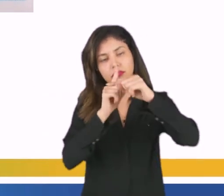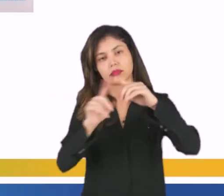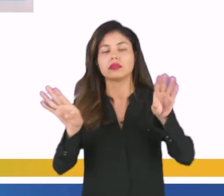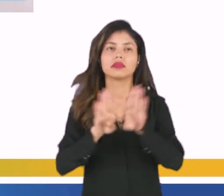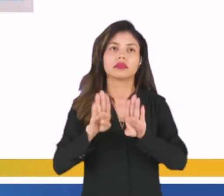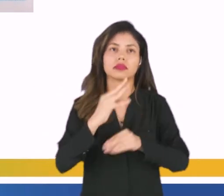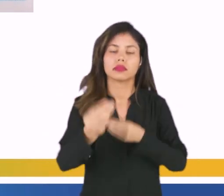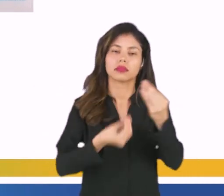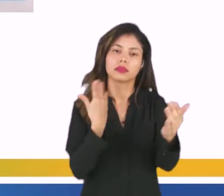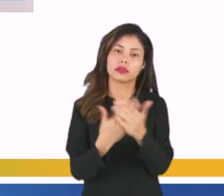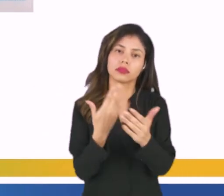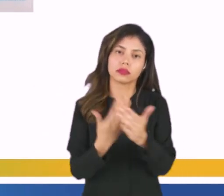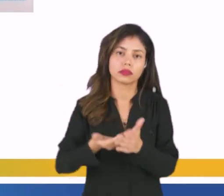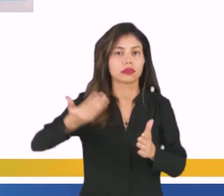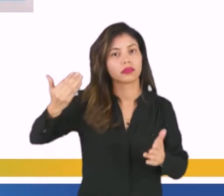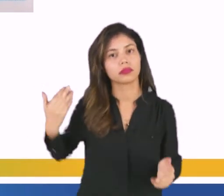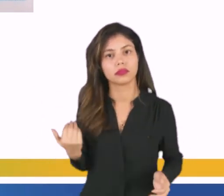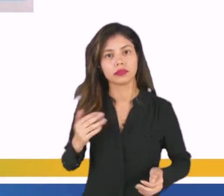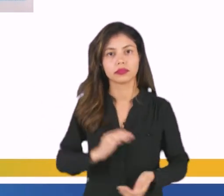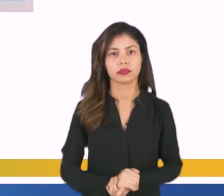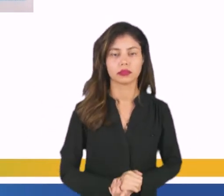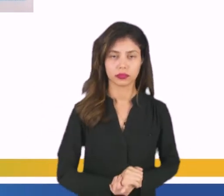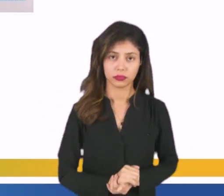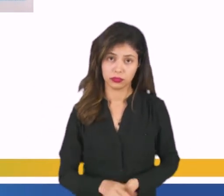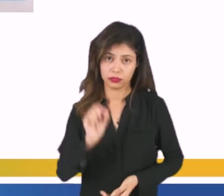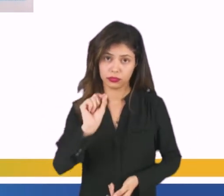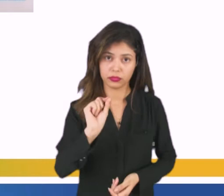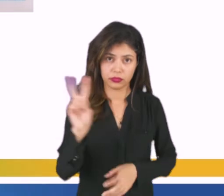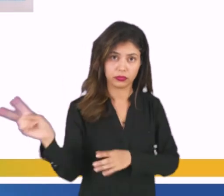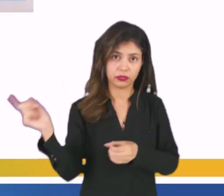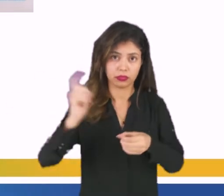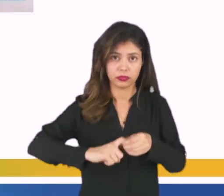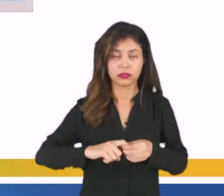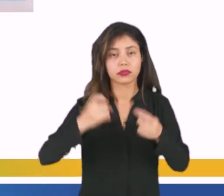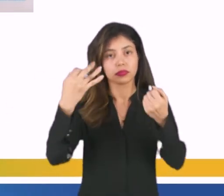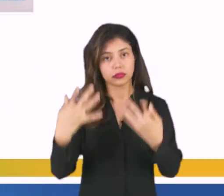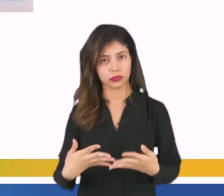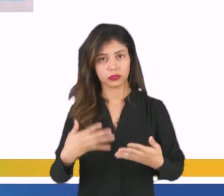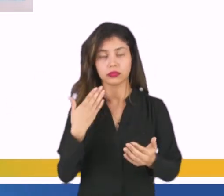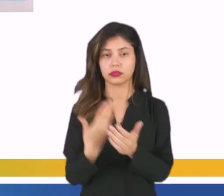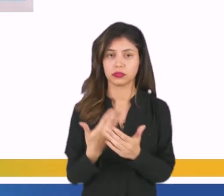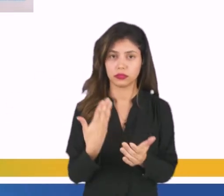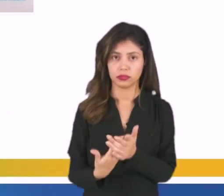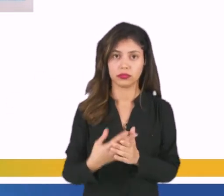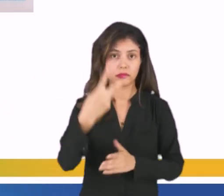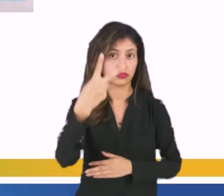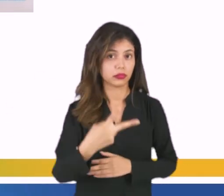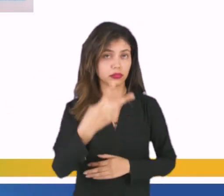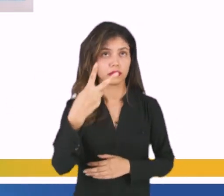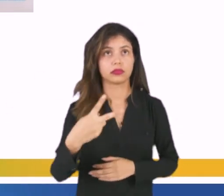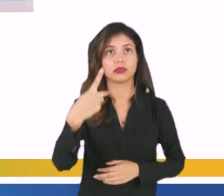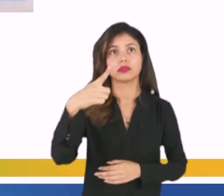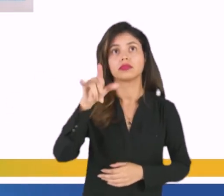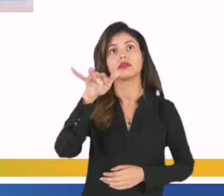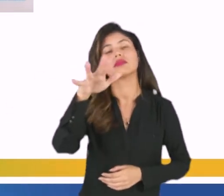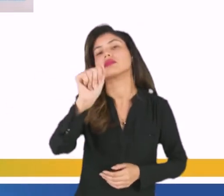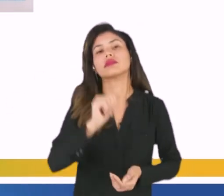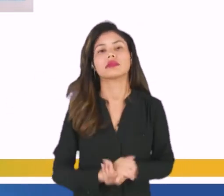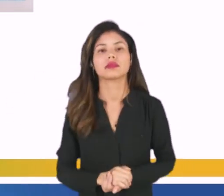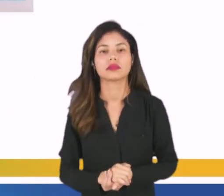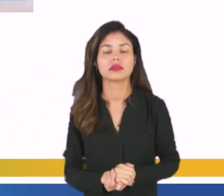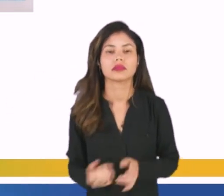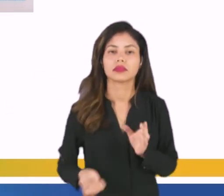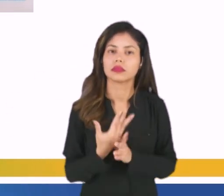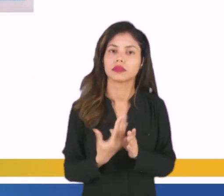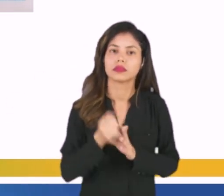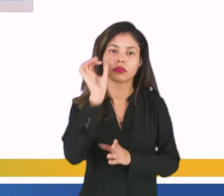positivos, conforme os estudos anteriores. O que vale ressaltar aqui é o estudo desses dois polinômios, o produto